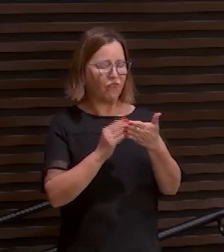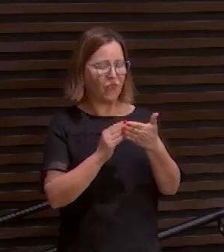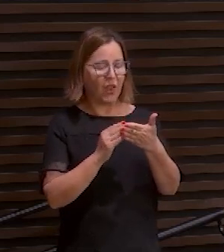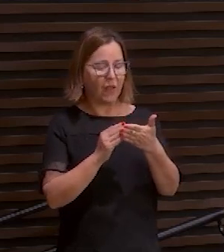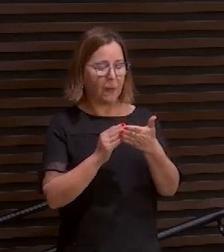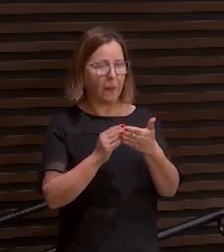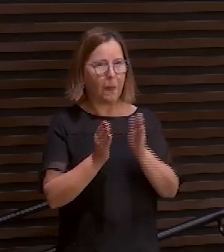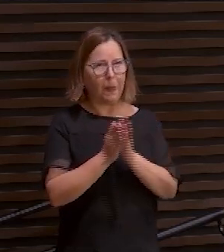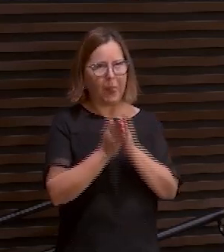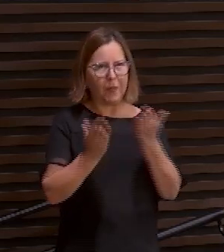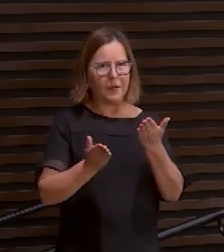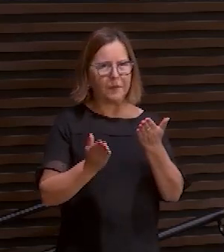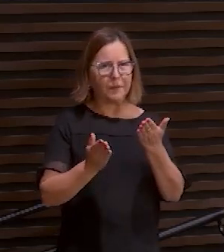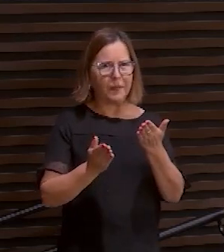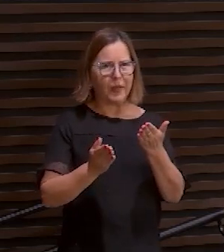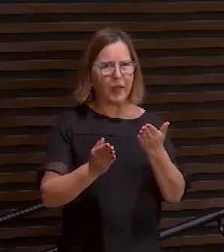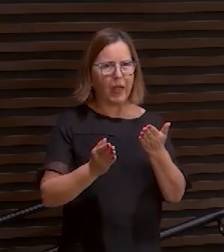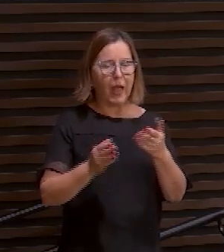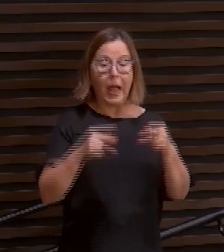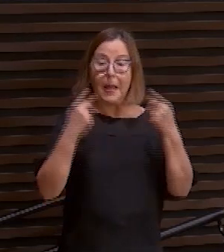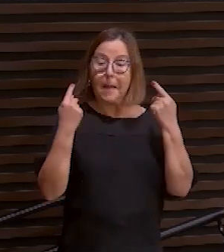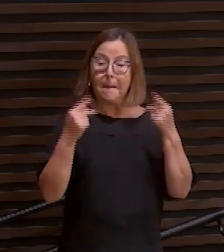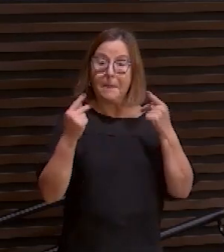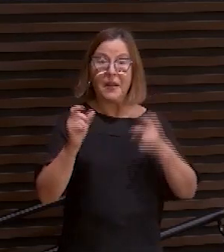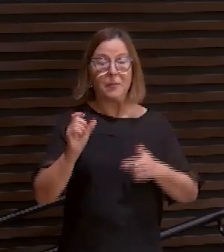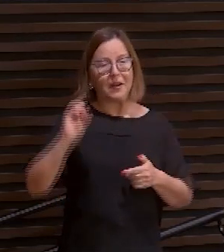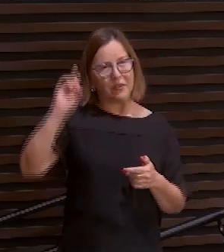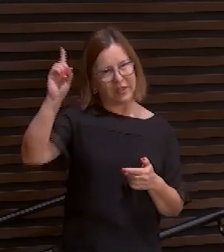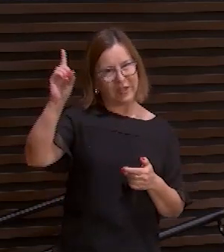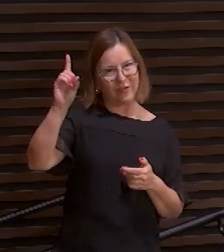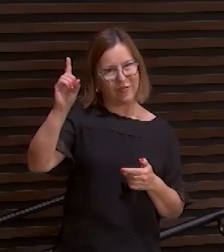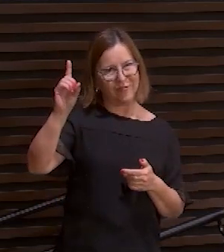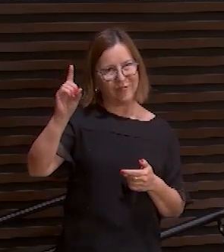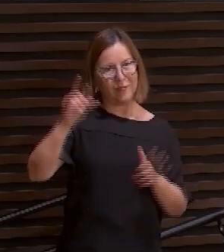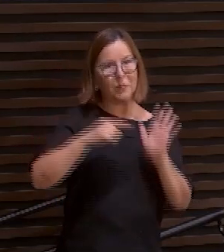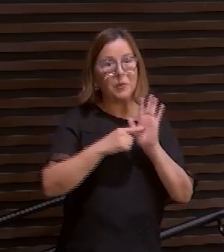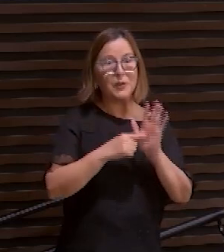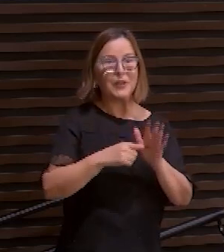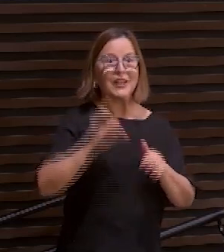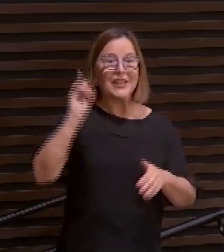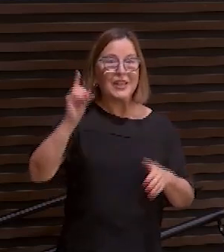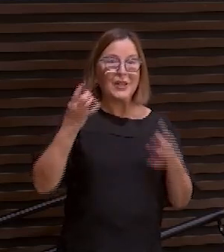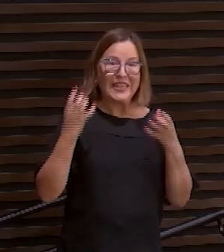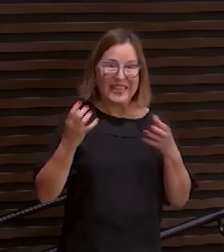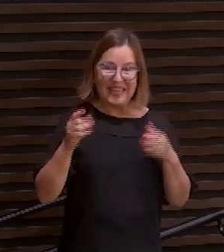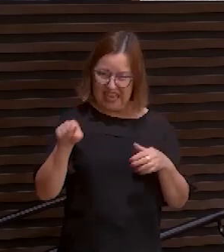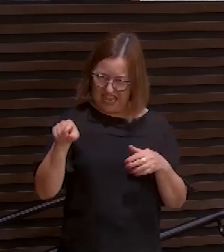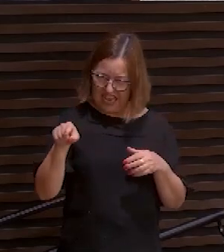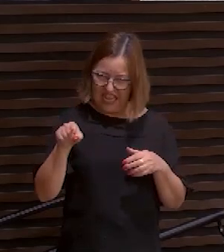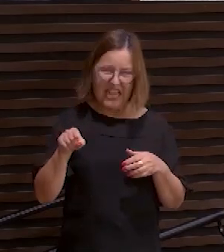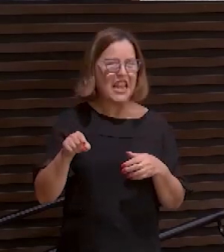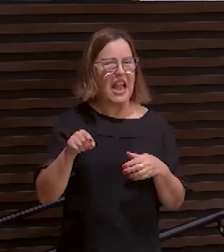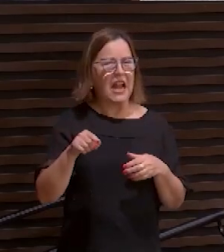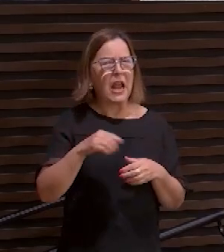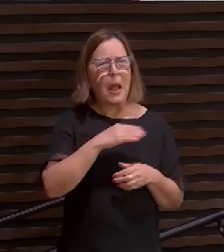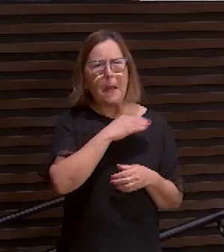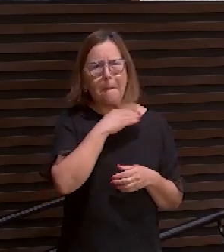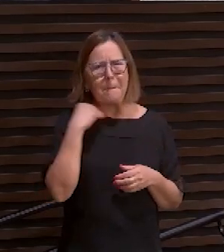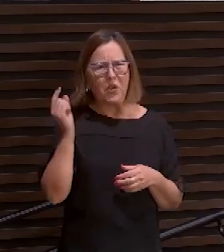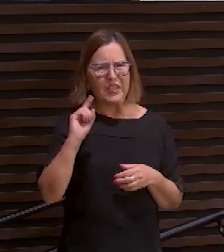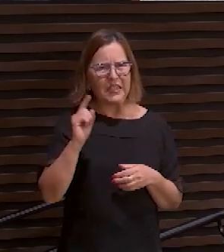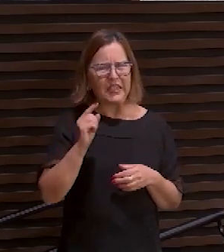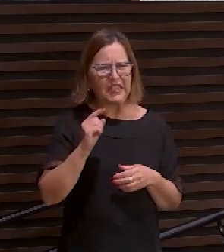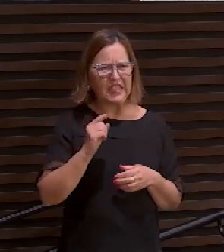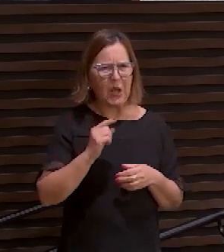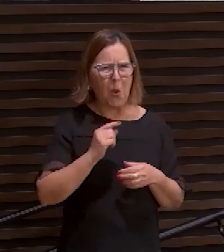eu expus a palavra de Deus para ela, que o que Deus queria é que ela morresse, mas não daquele jeito pífio de Gilete,